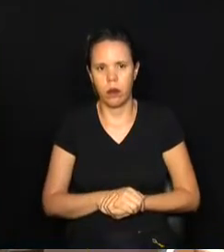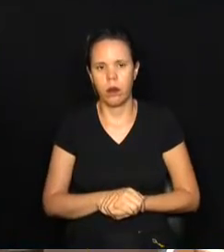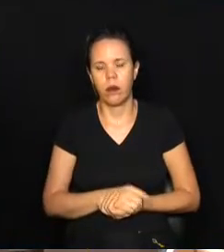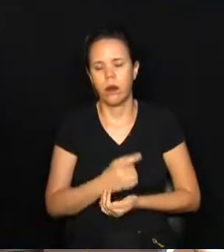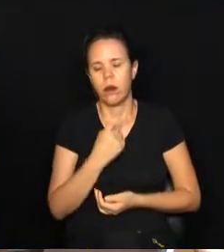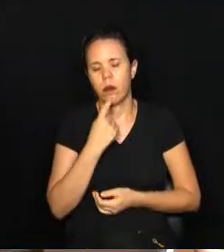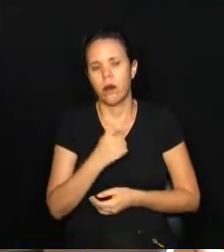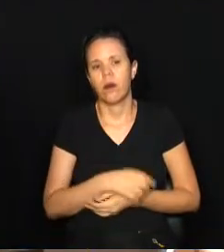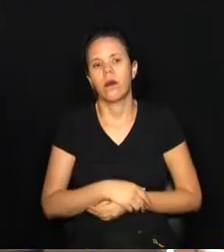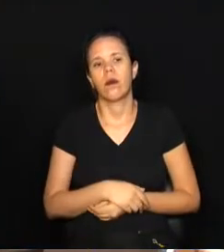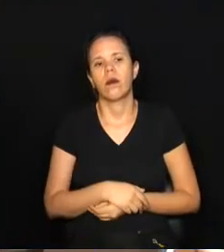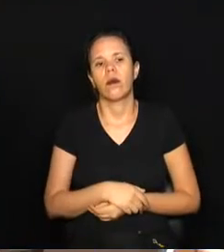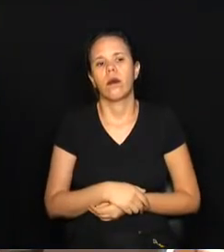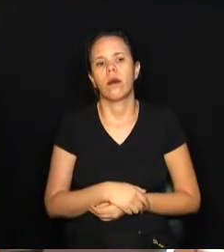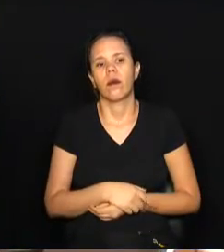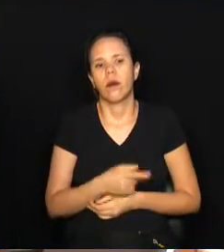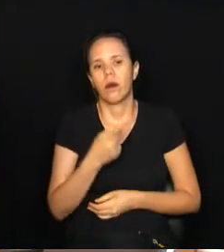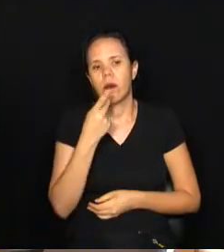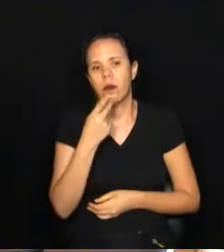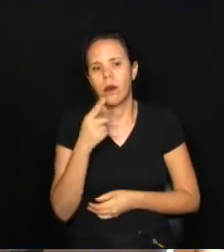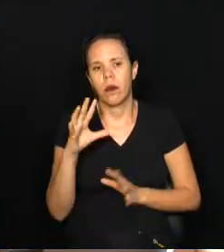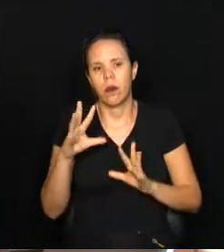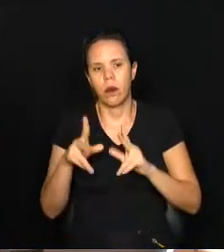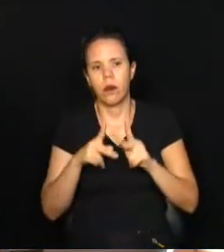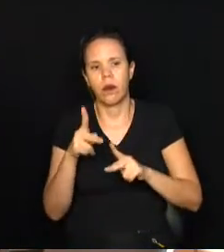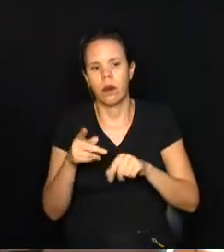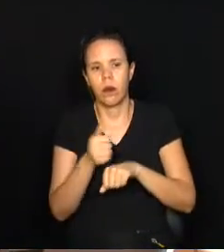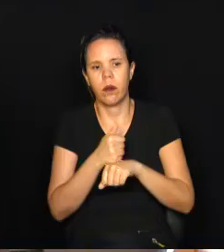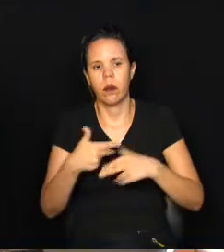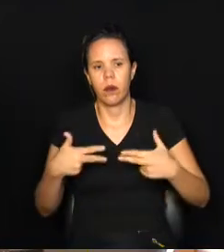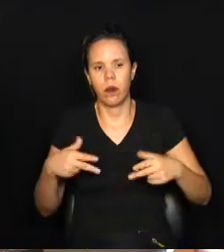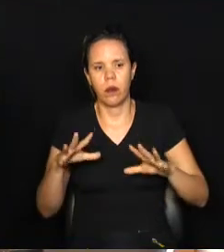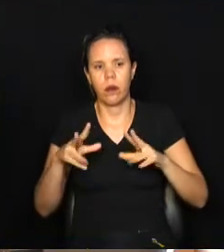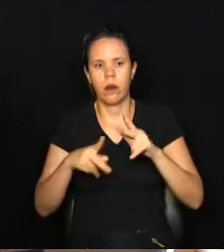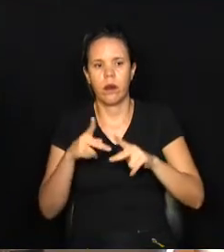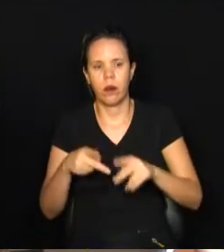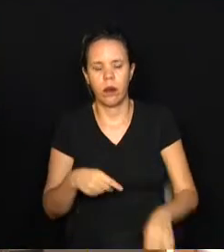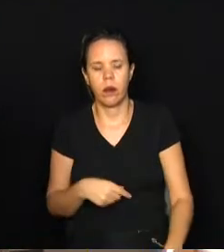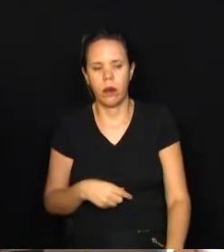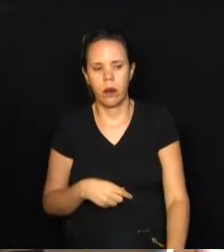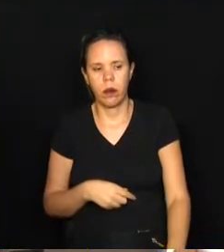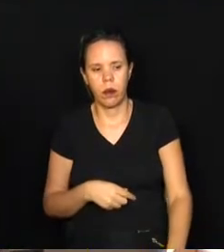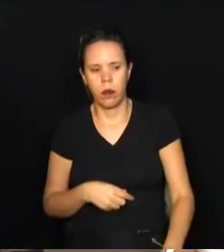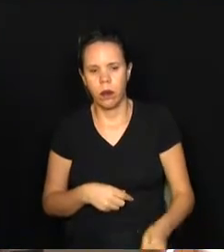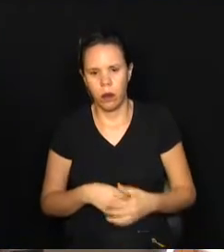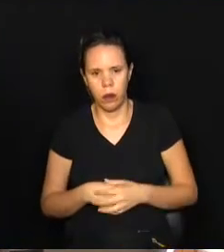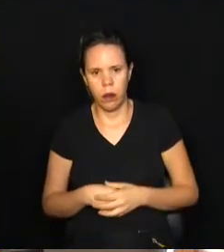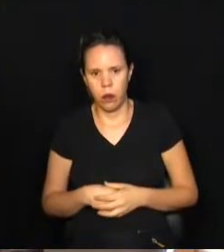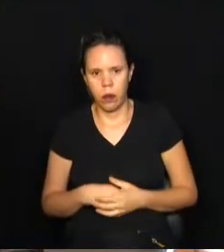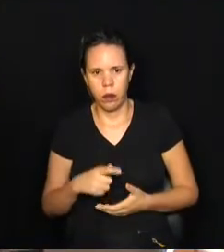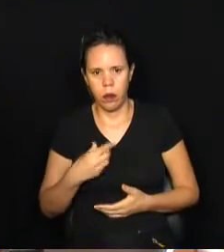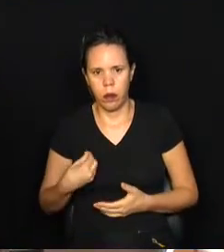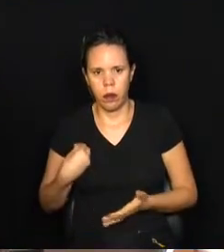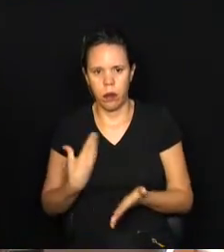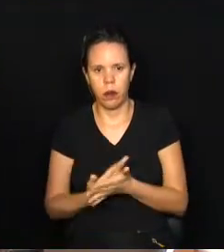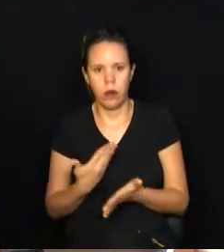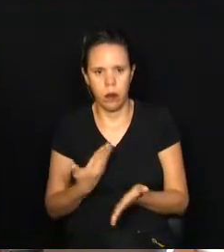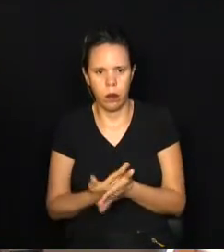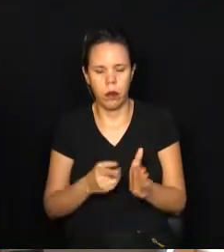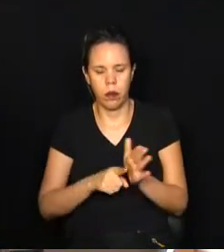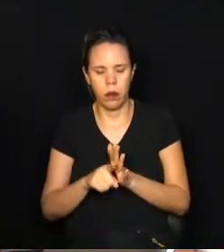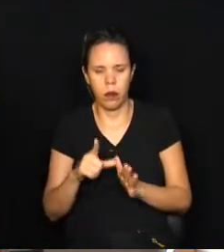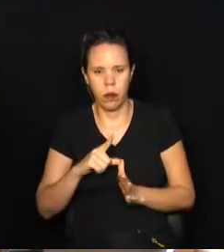de Campinas. E dizer a todos os optometristas, a todas as pessoas que estão estudando, que